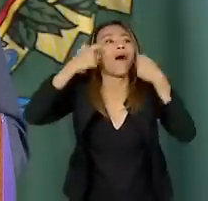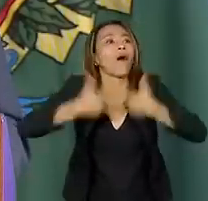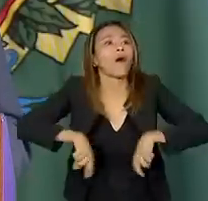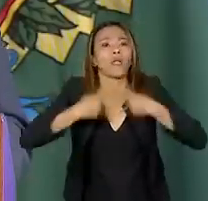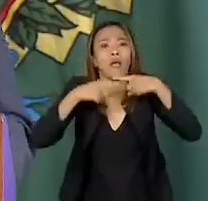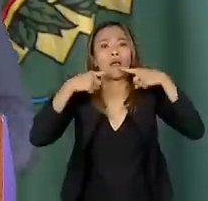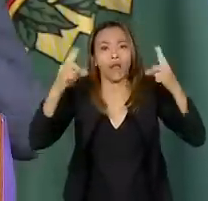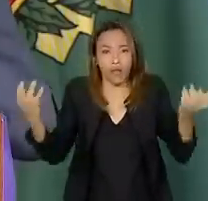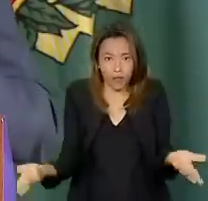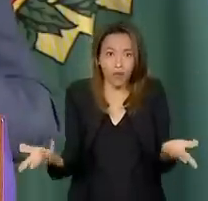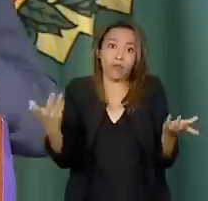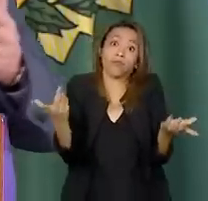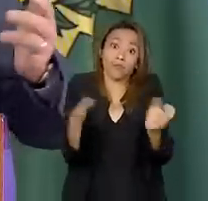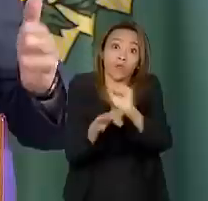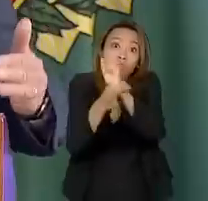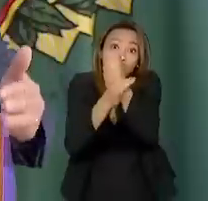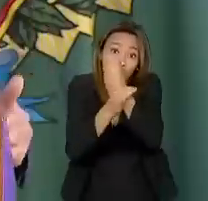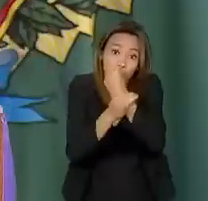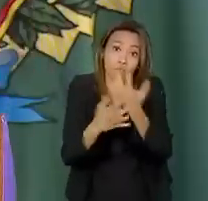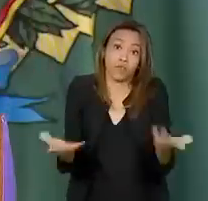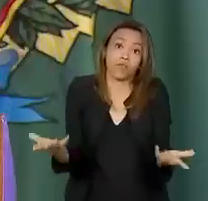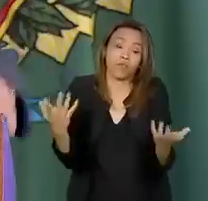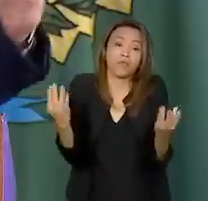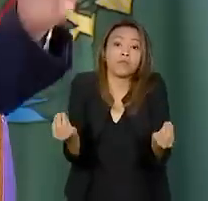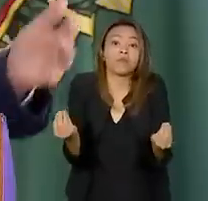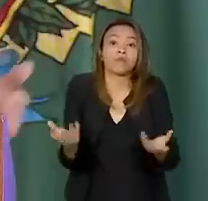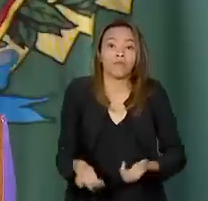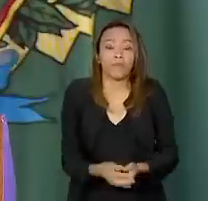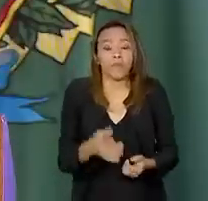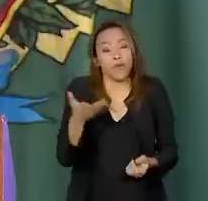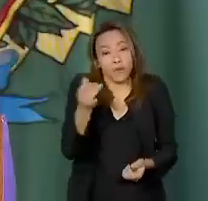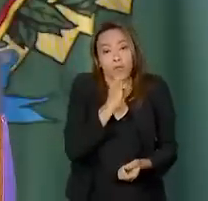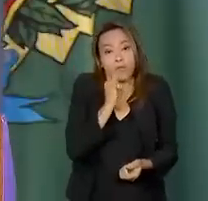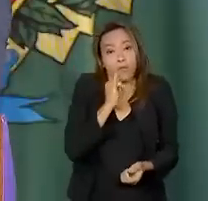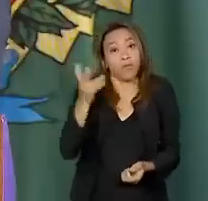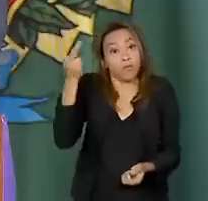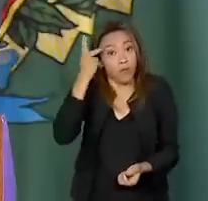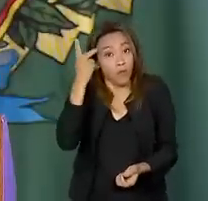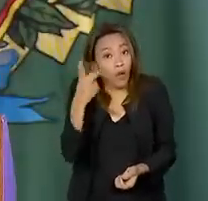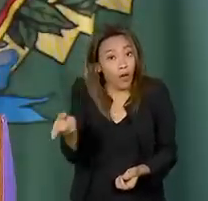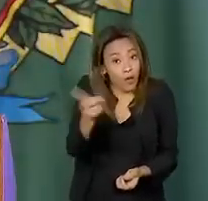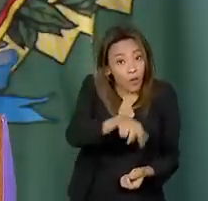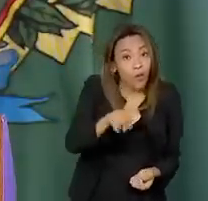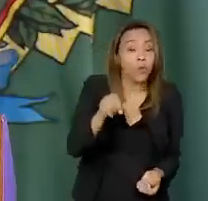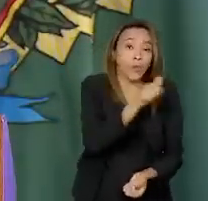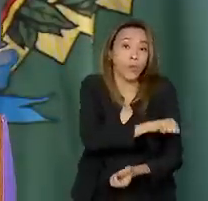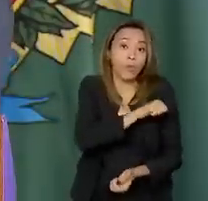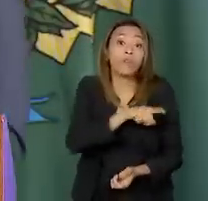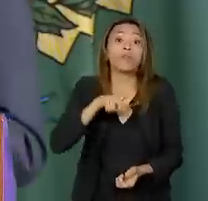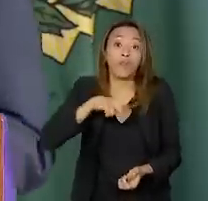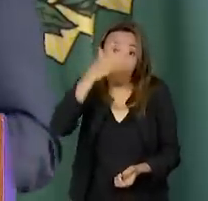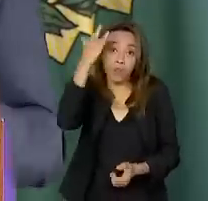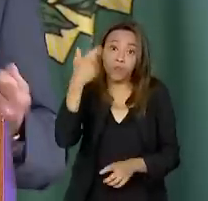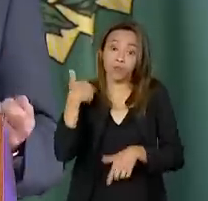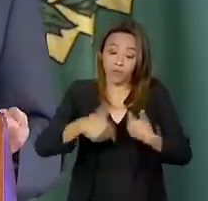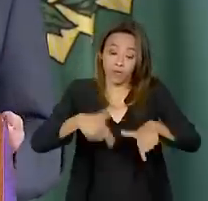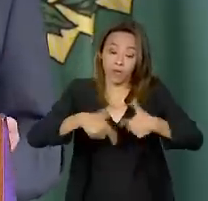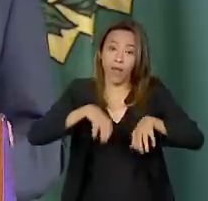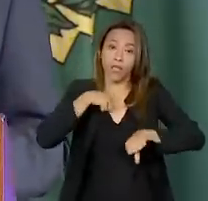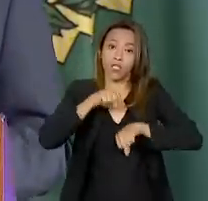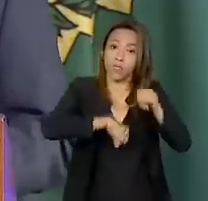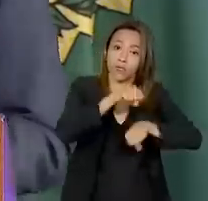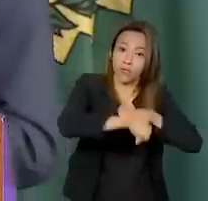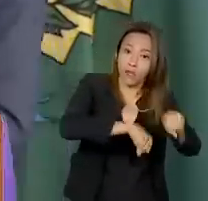seguridade social. Nós sabemos que em São Paulo, por exemplo, no Rio de Janeiro, tem gente que trabalha de bicicleta ou de moto